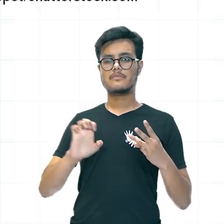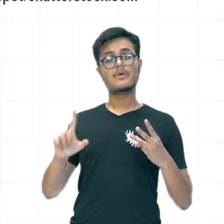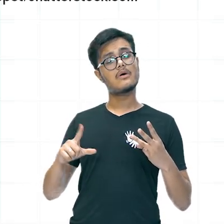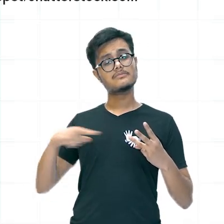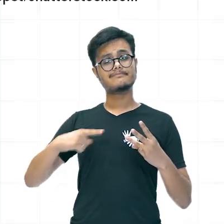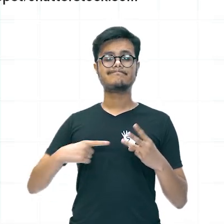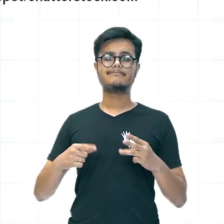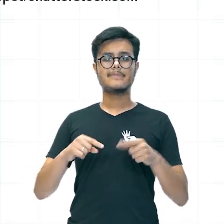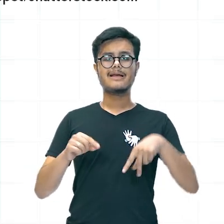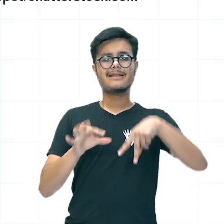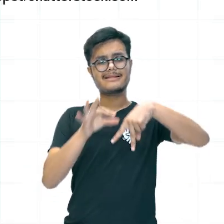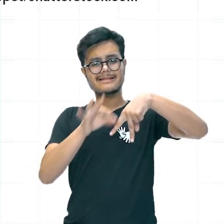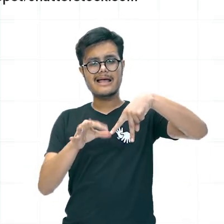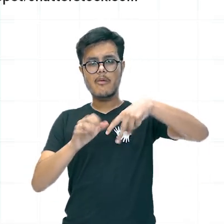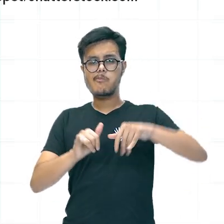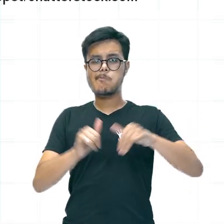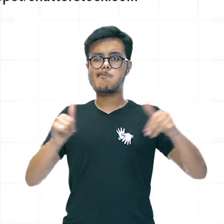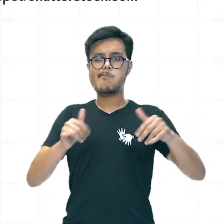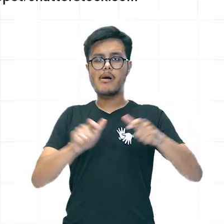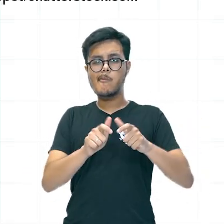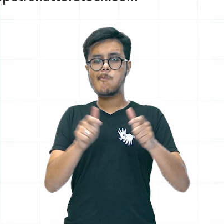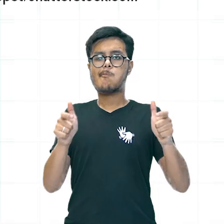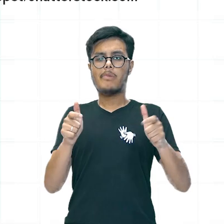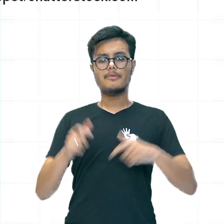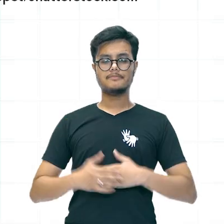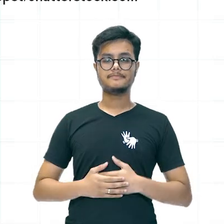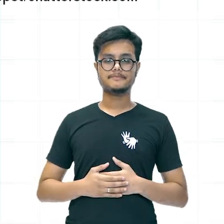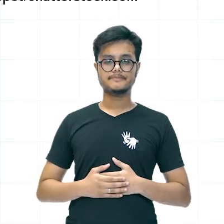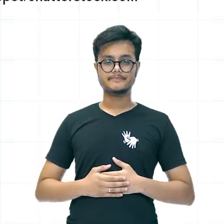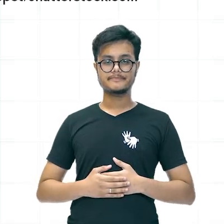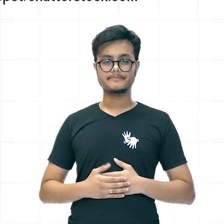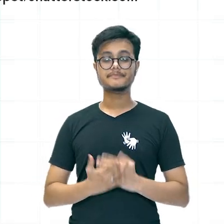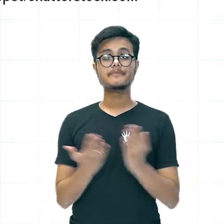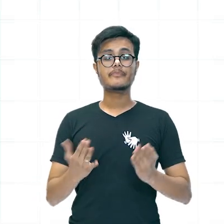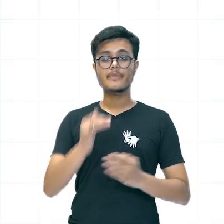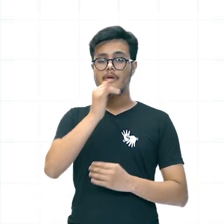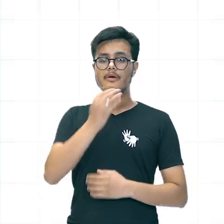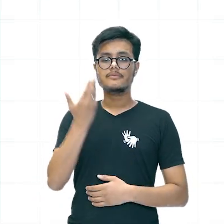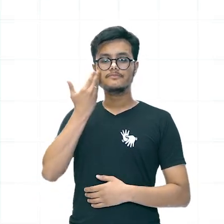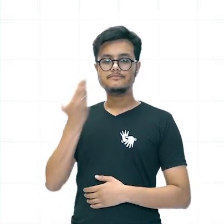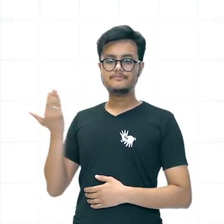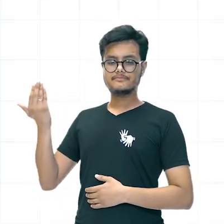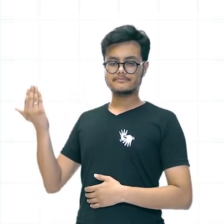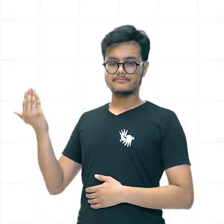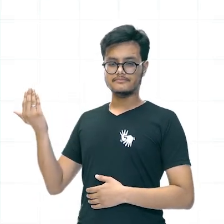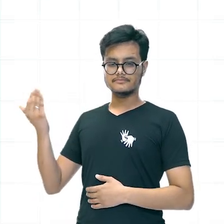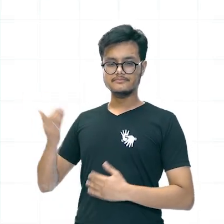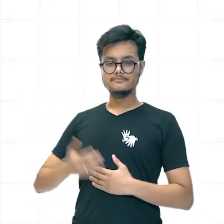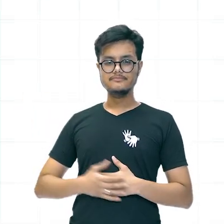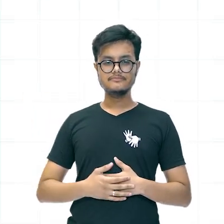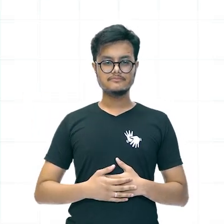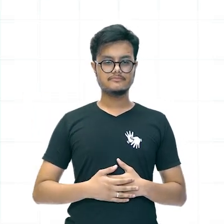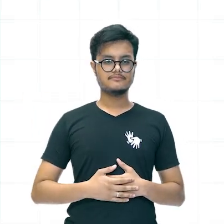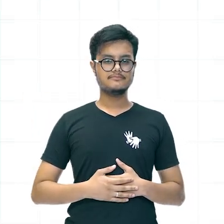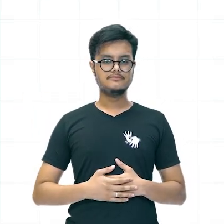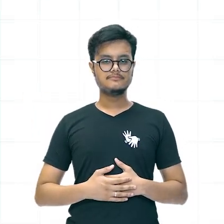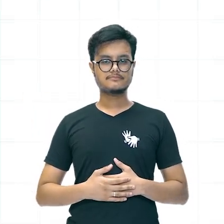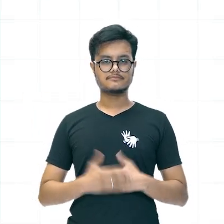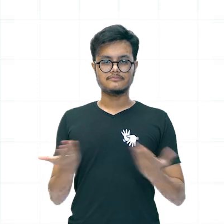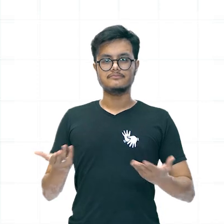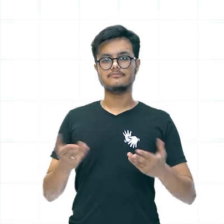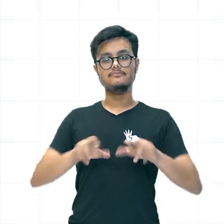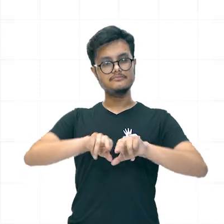essa deformidade, né, na perna aí das pessoas. Bom, a gente vai ver aí rapidamente o ciclo da ascaridíase, né, ou seja,